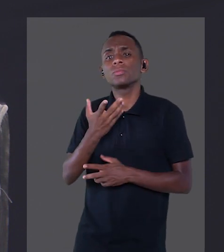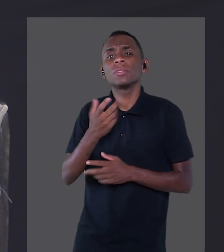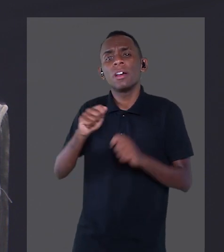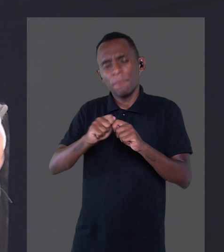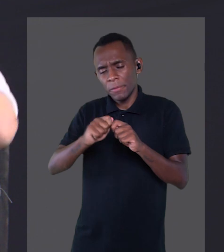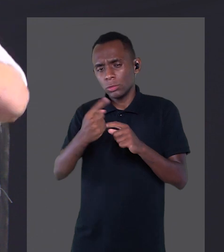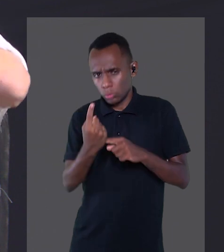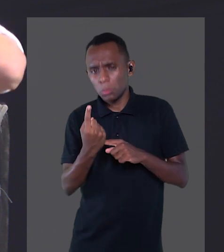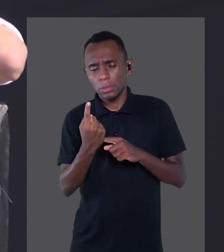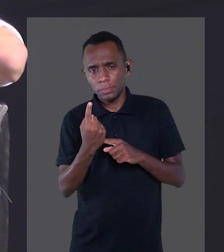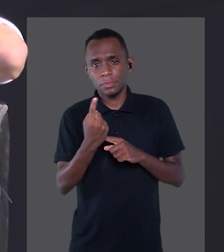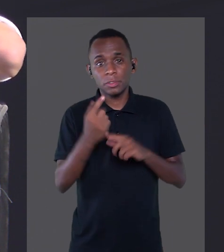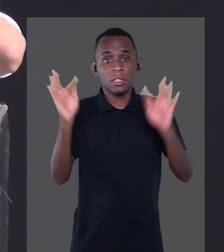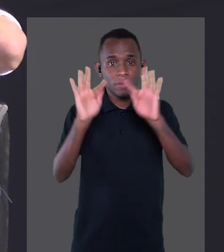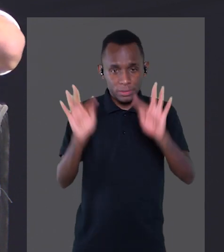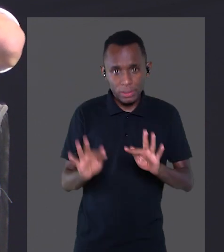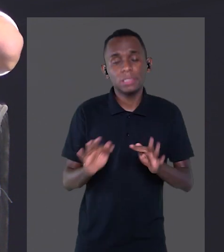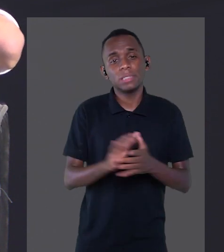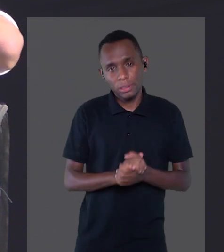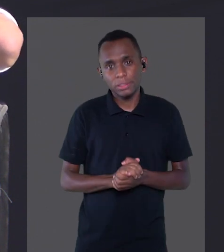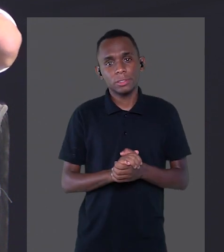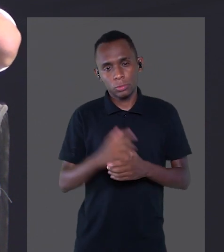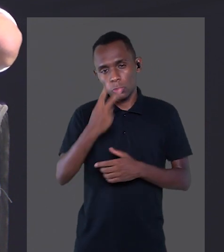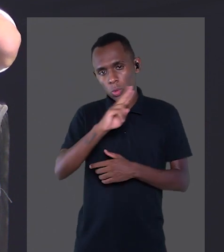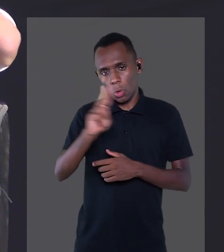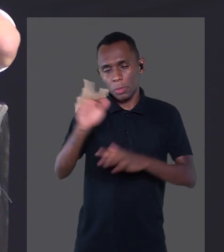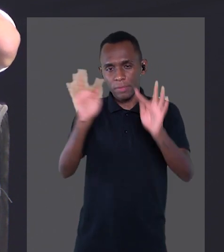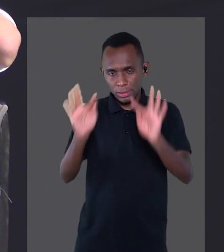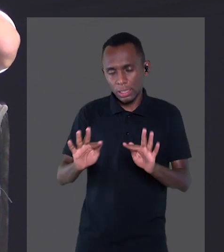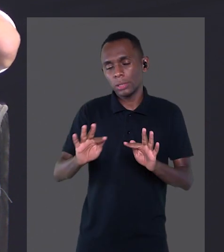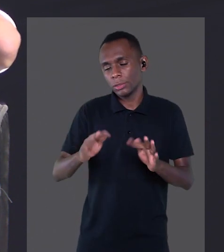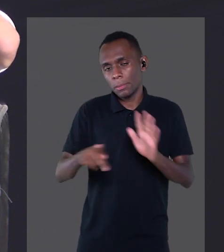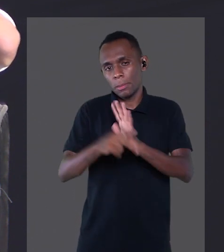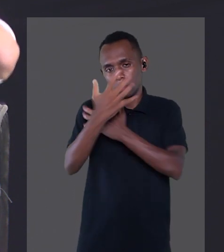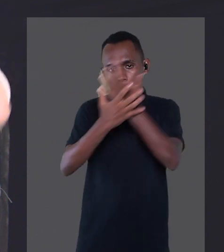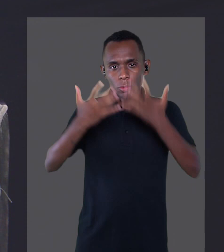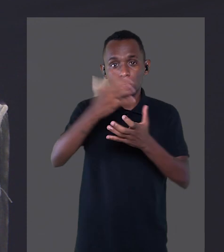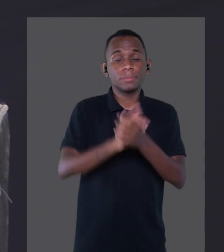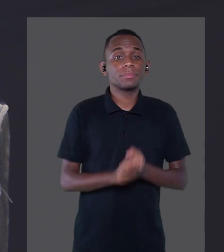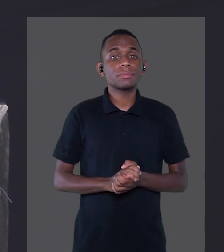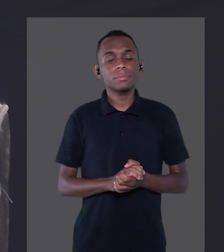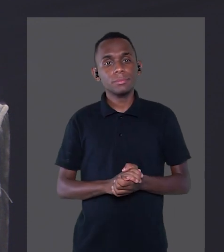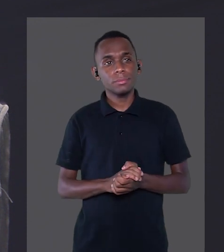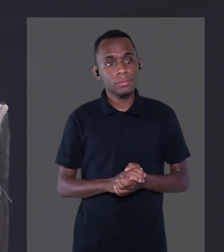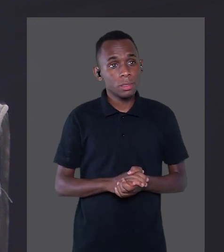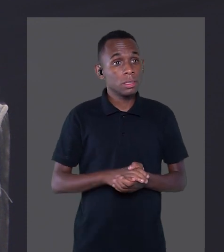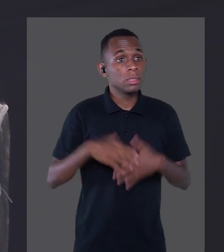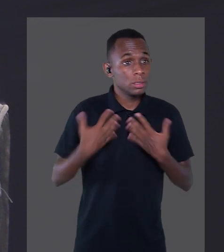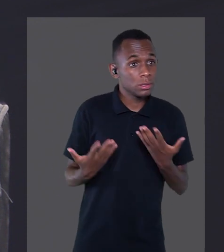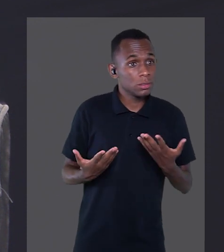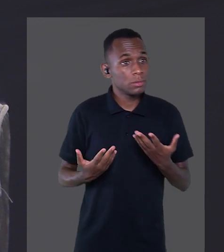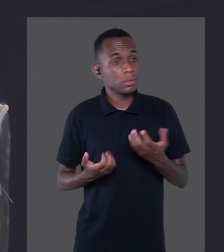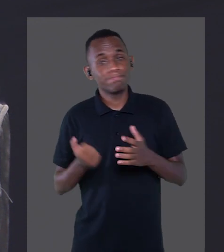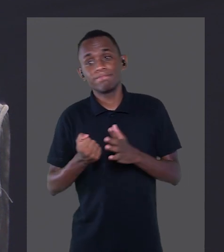graça. Felicidade. Né? Felicidade. E, enfim, vamos ver quantos